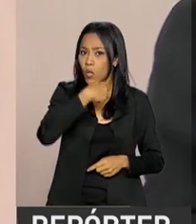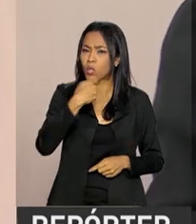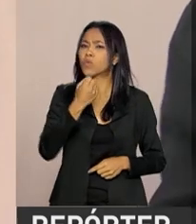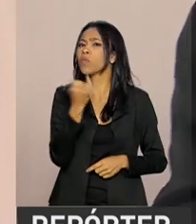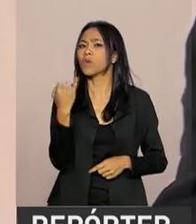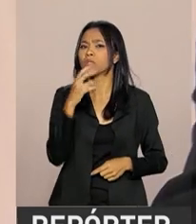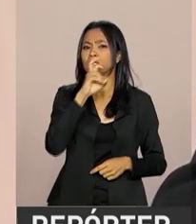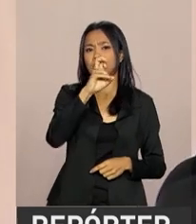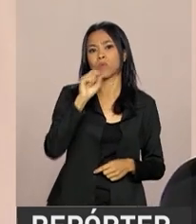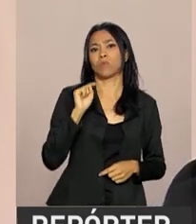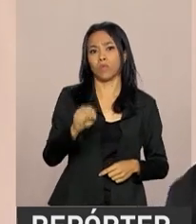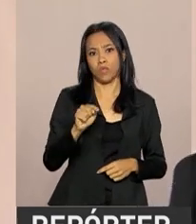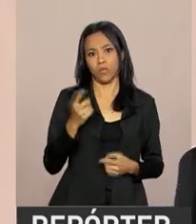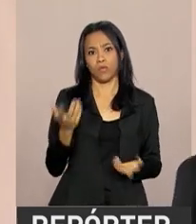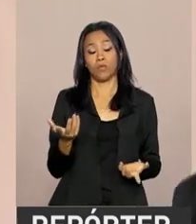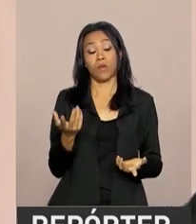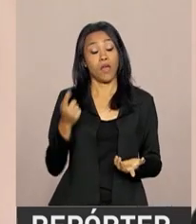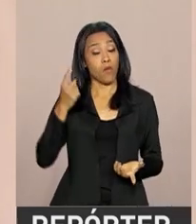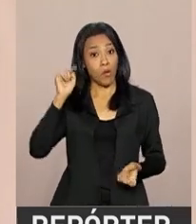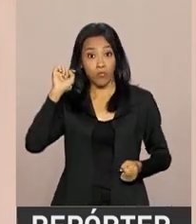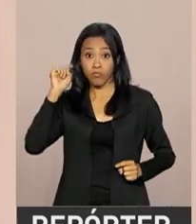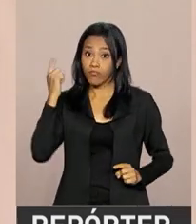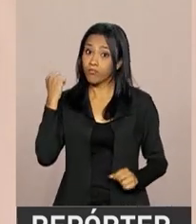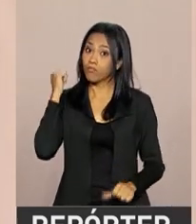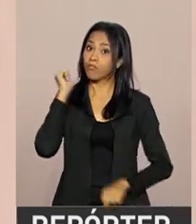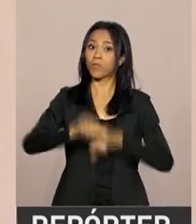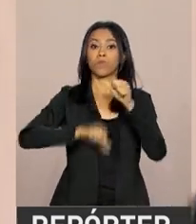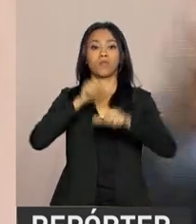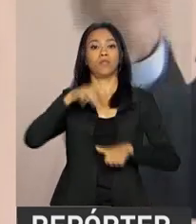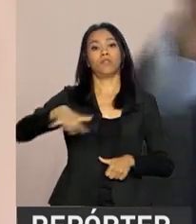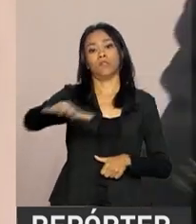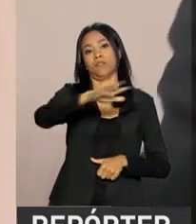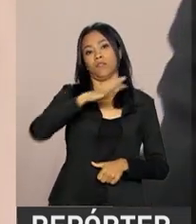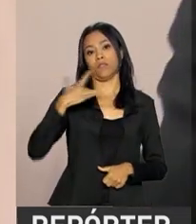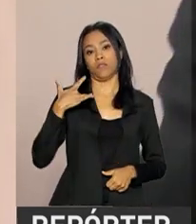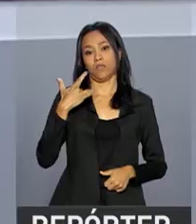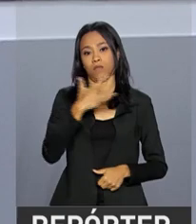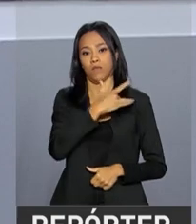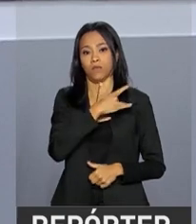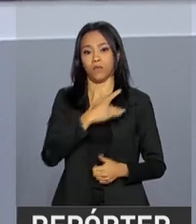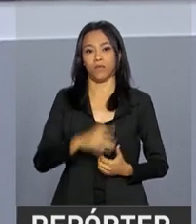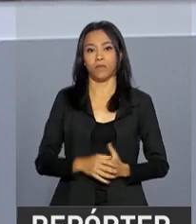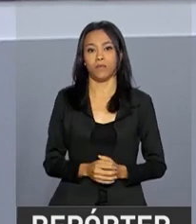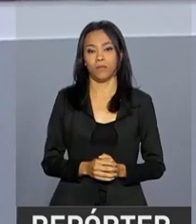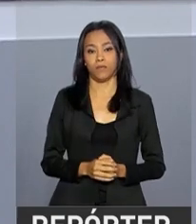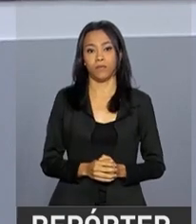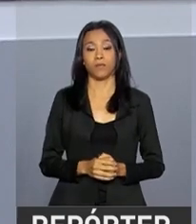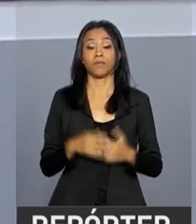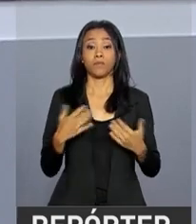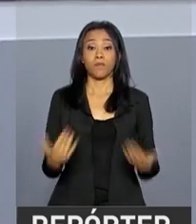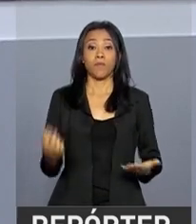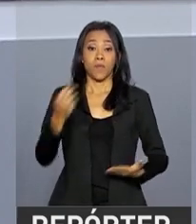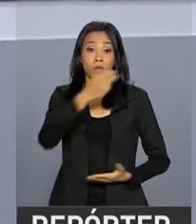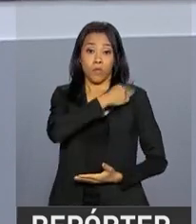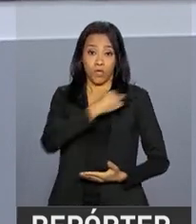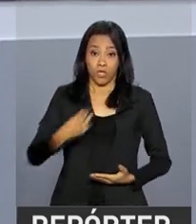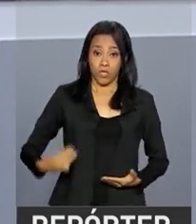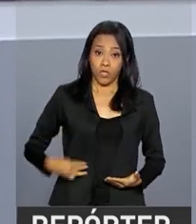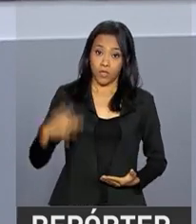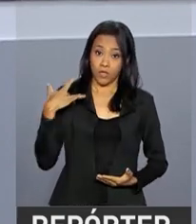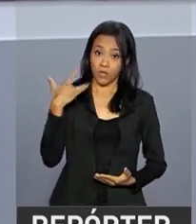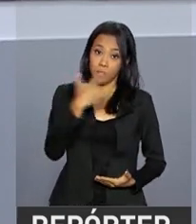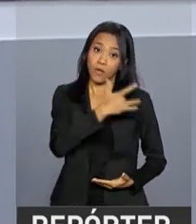mil gabi de santo antónio a revolução na saúde o ministro da saúde ricardo